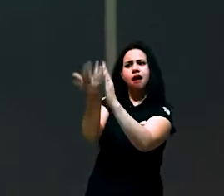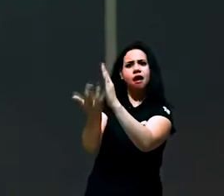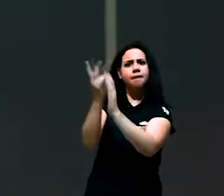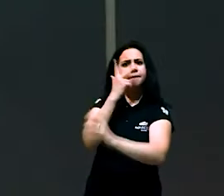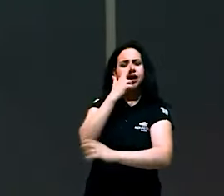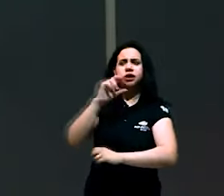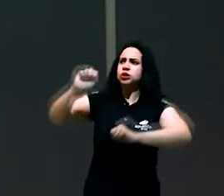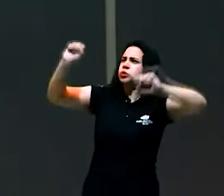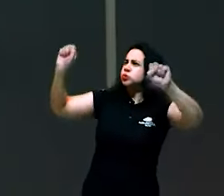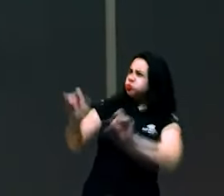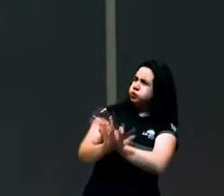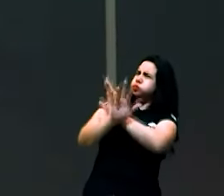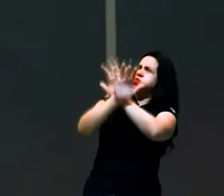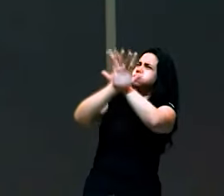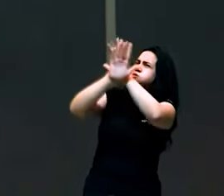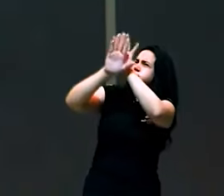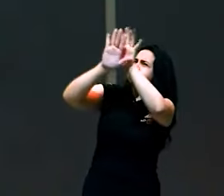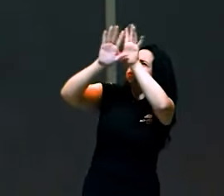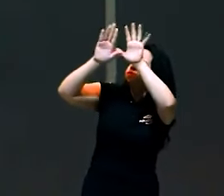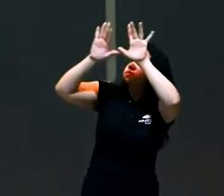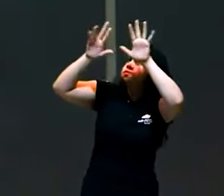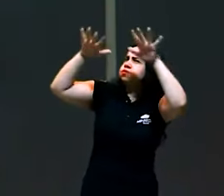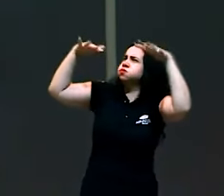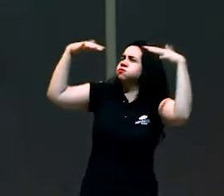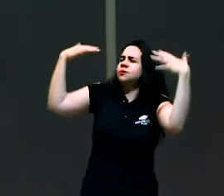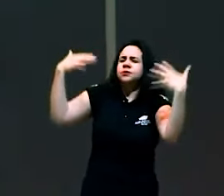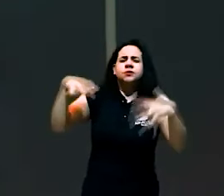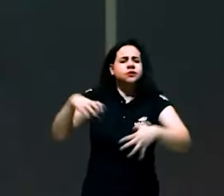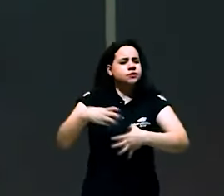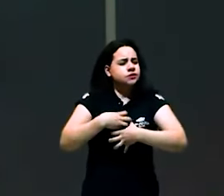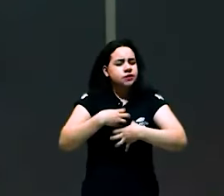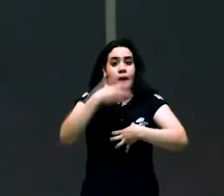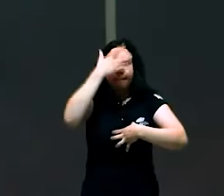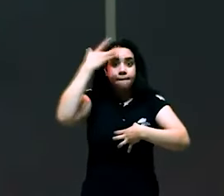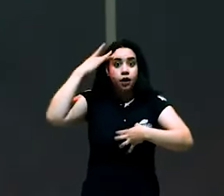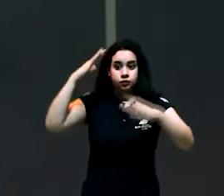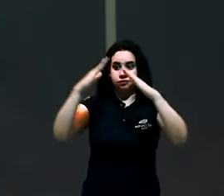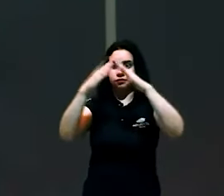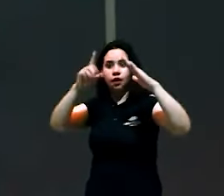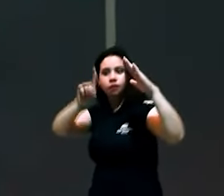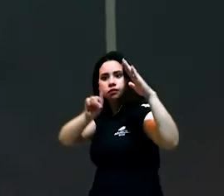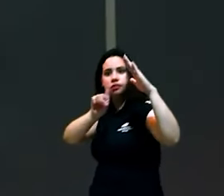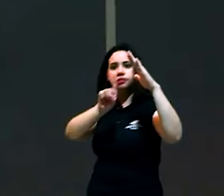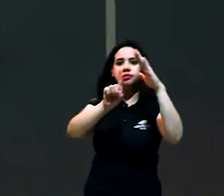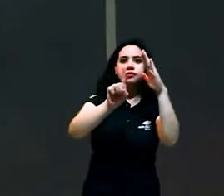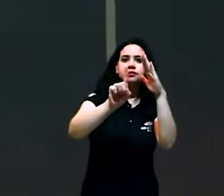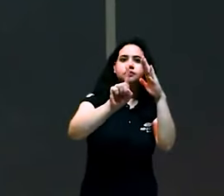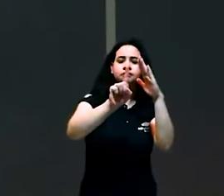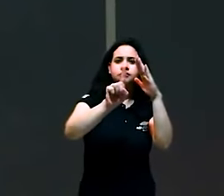do Espírito Santo, que quando alguém saía desse lugar, ia por uma igreja ou por outro continente,